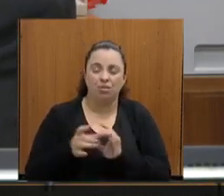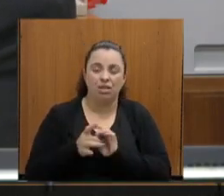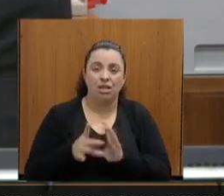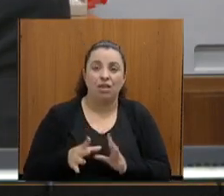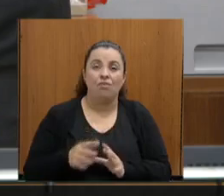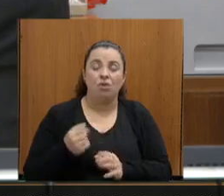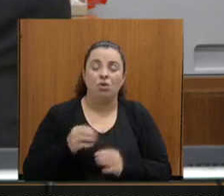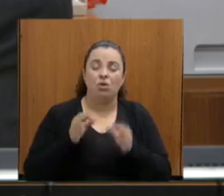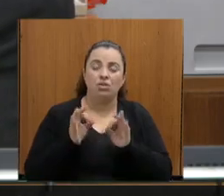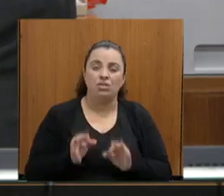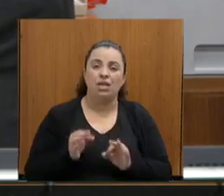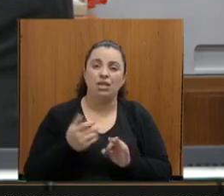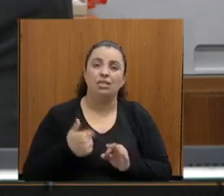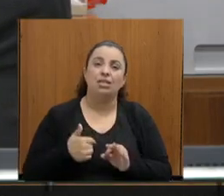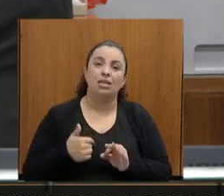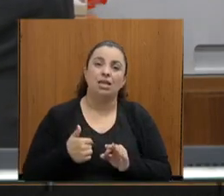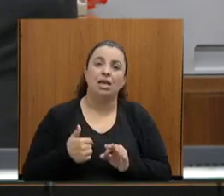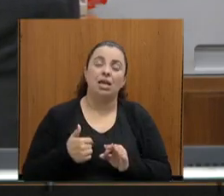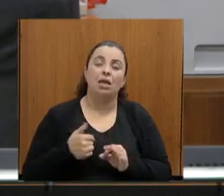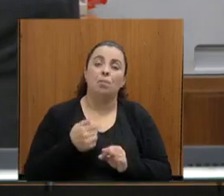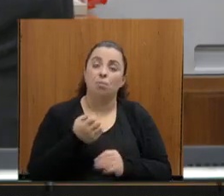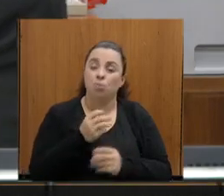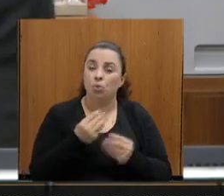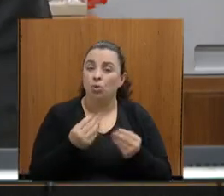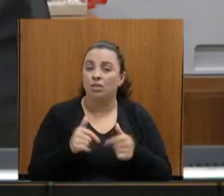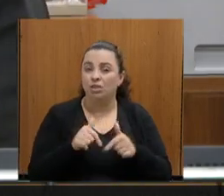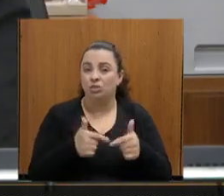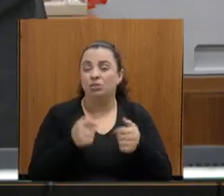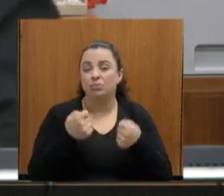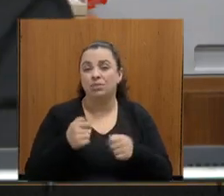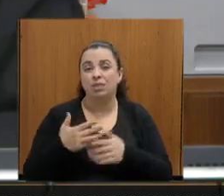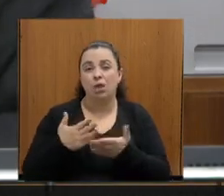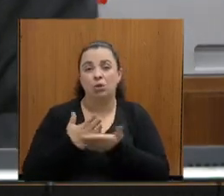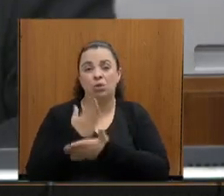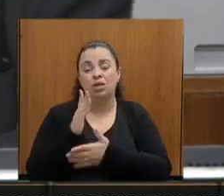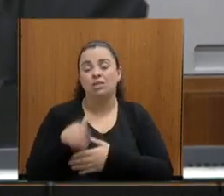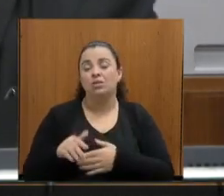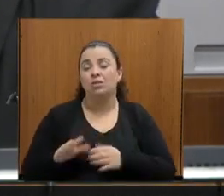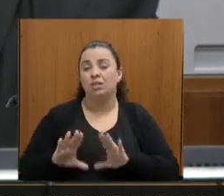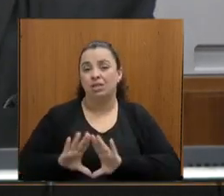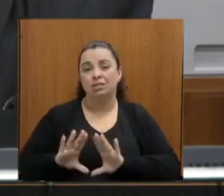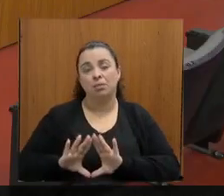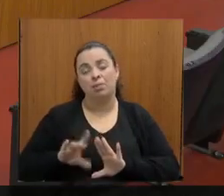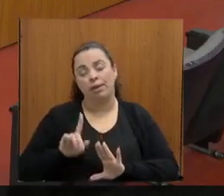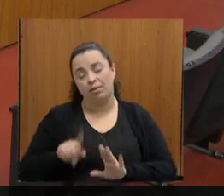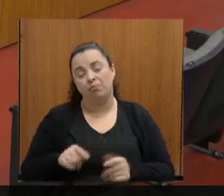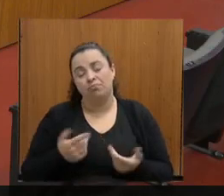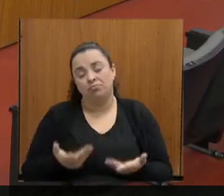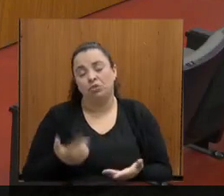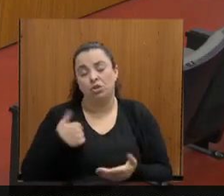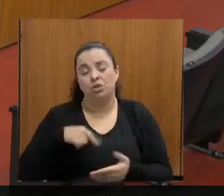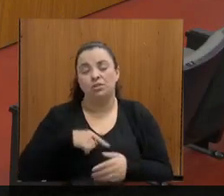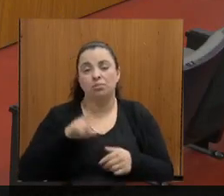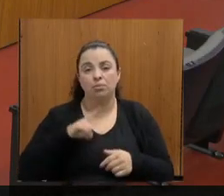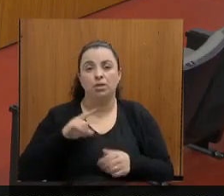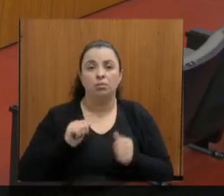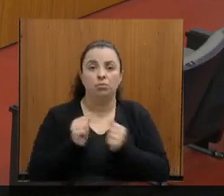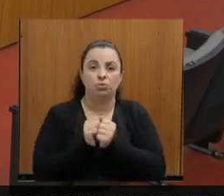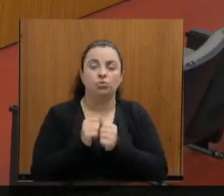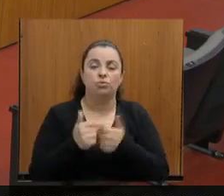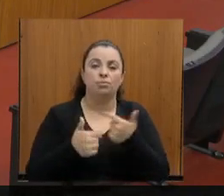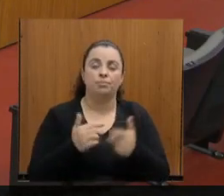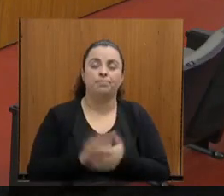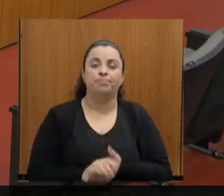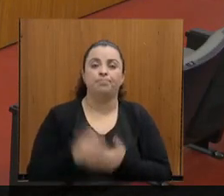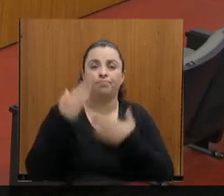dessas medidas preciso de autorização Legislativa da Assembleia tem certeza que lidera e agradecemos Deputado